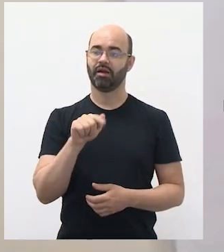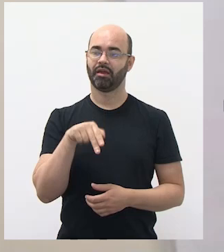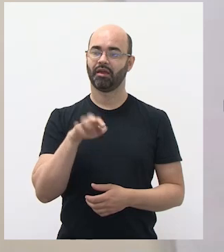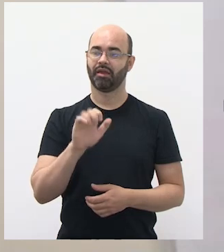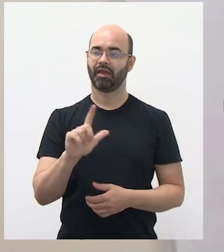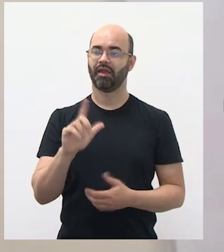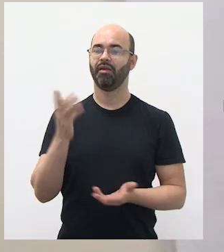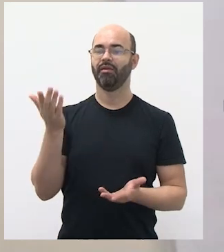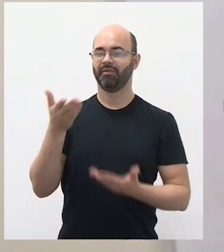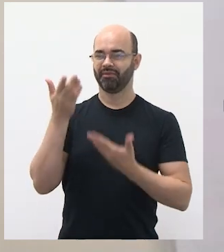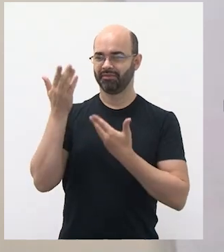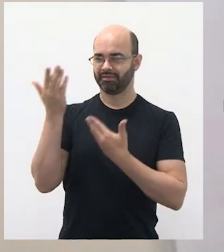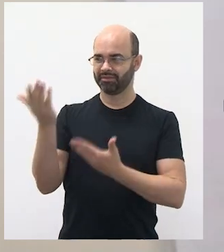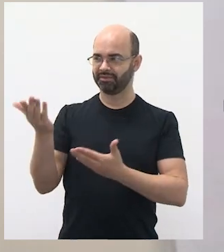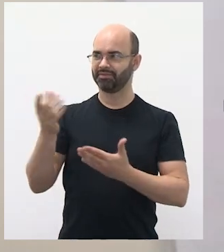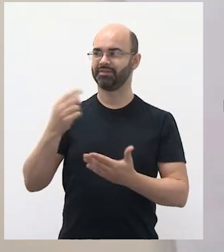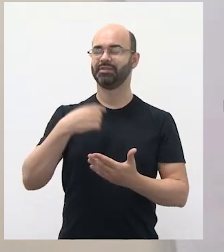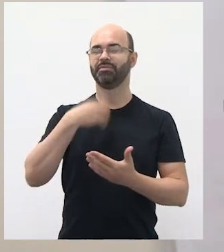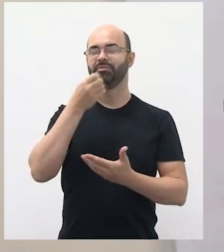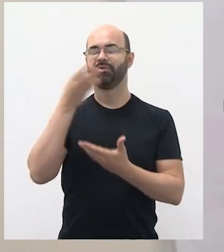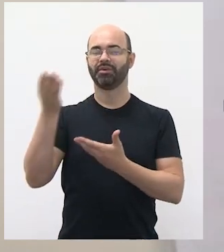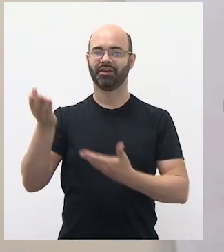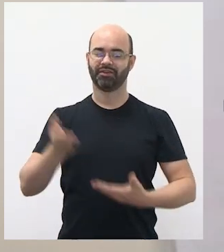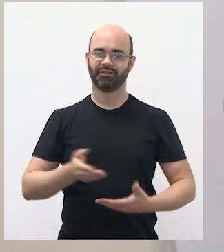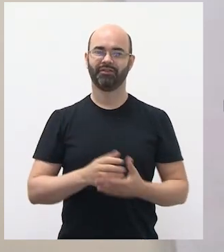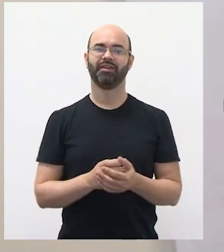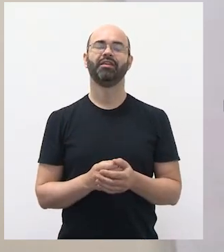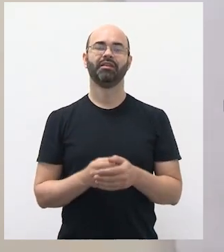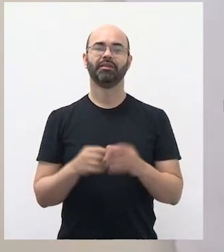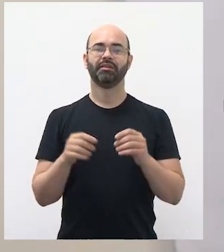Adriano, por favor, se apresente, Raquel, por gentileza.